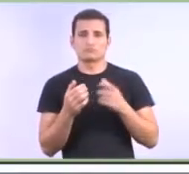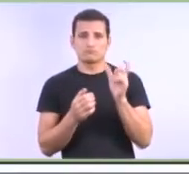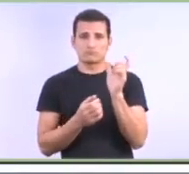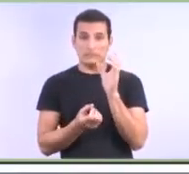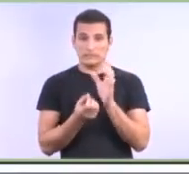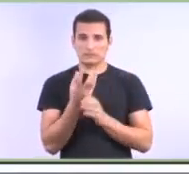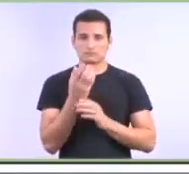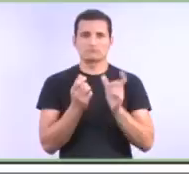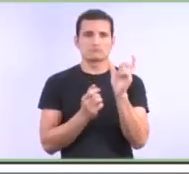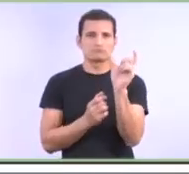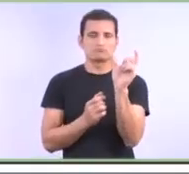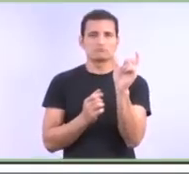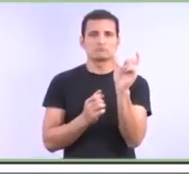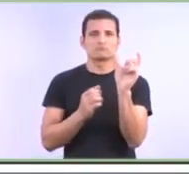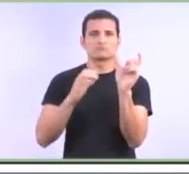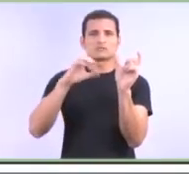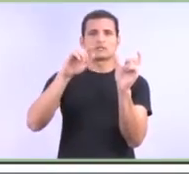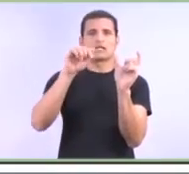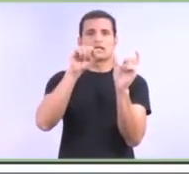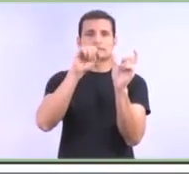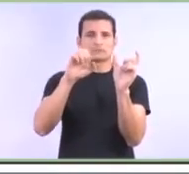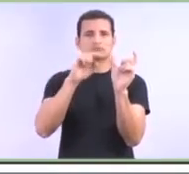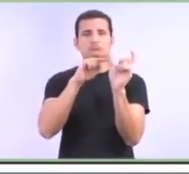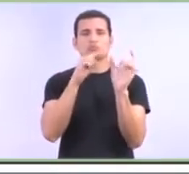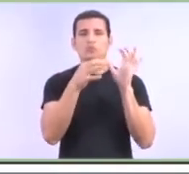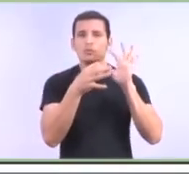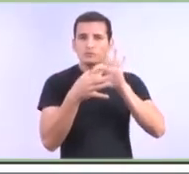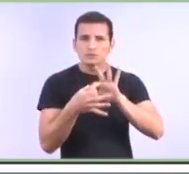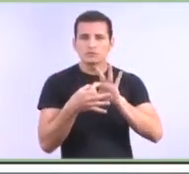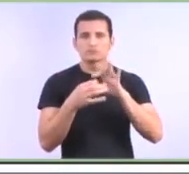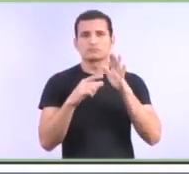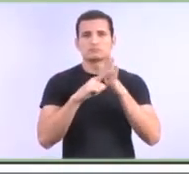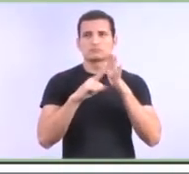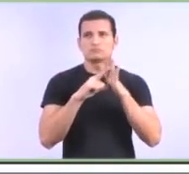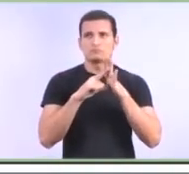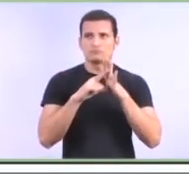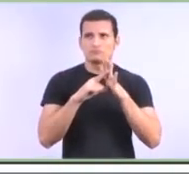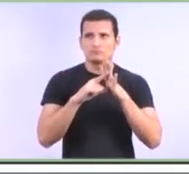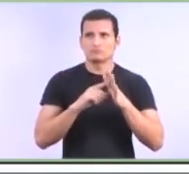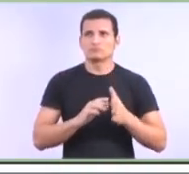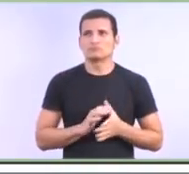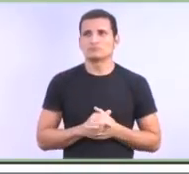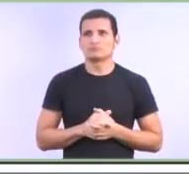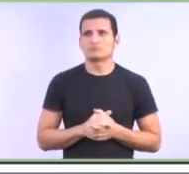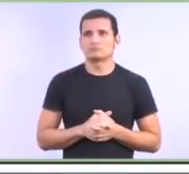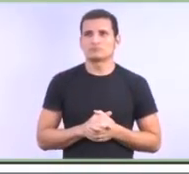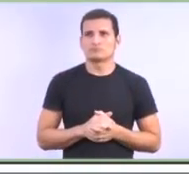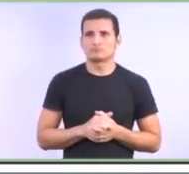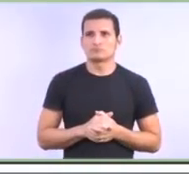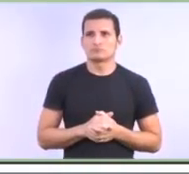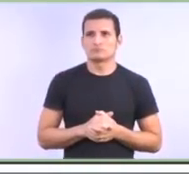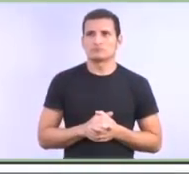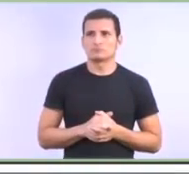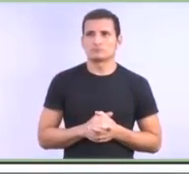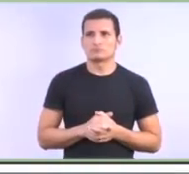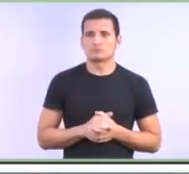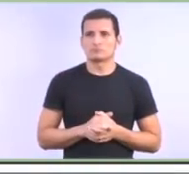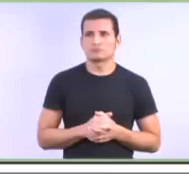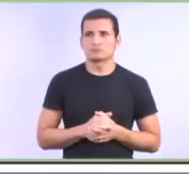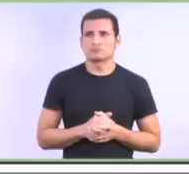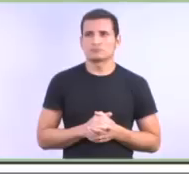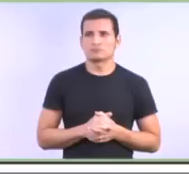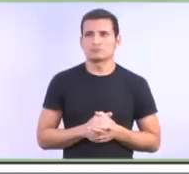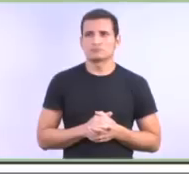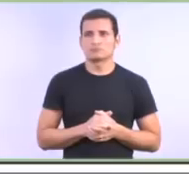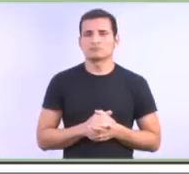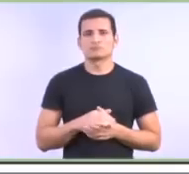aula eu dei vários exemplos de uma loja, né, contexto de uma loja. Defina pelo menos uma única classe e identifique